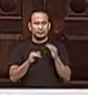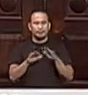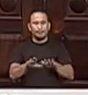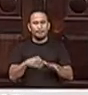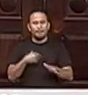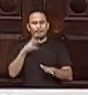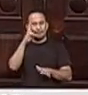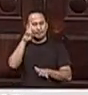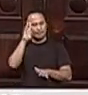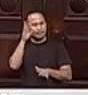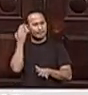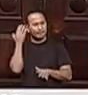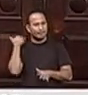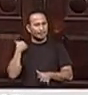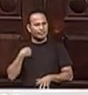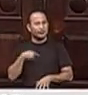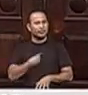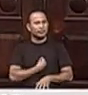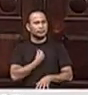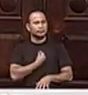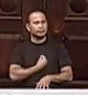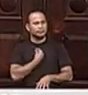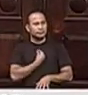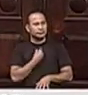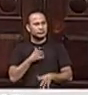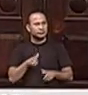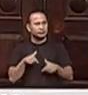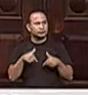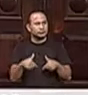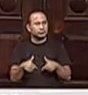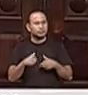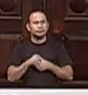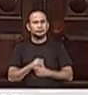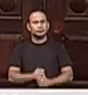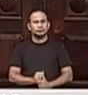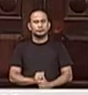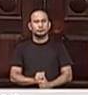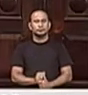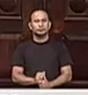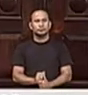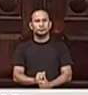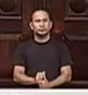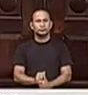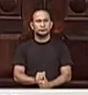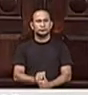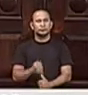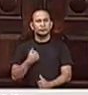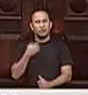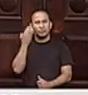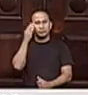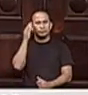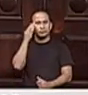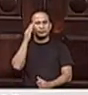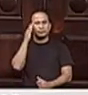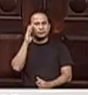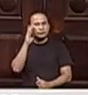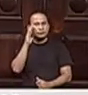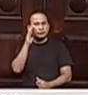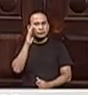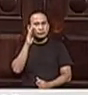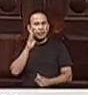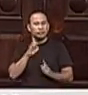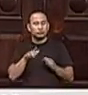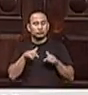época, e eu estava no serviço ativo da Polícia Militar, que eu compreendi o propósito do